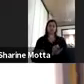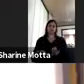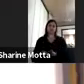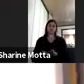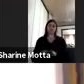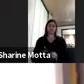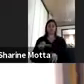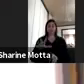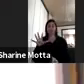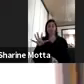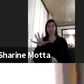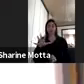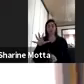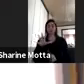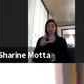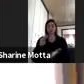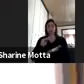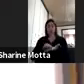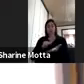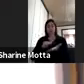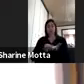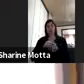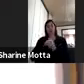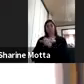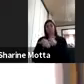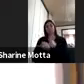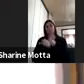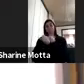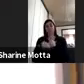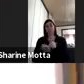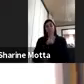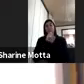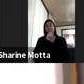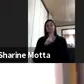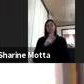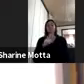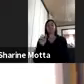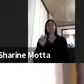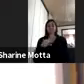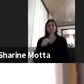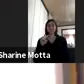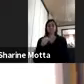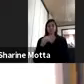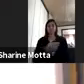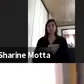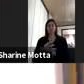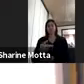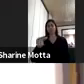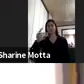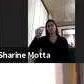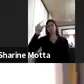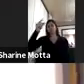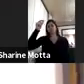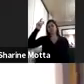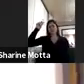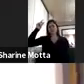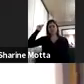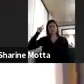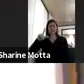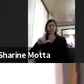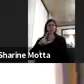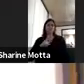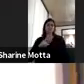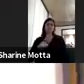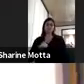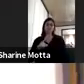motivam que o trabalho escravo, essa chaga social, persista até hoje. Né? Isso vem do nosso passado escravocrata, vem da nossa